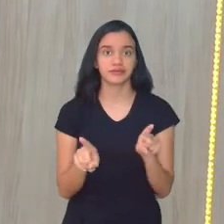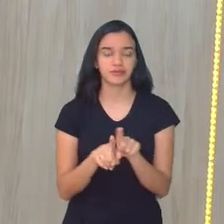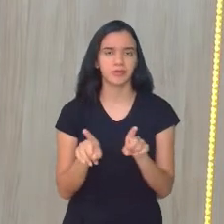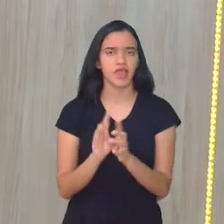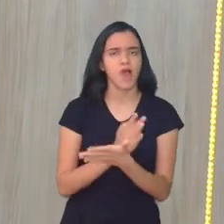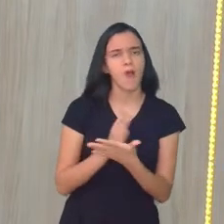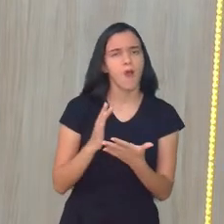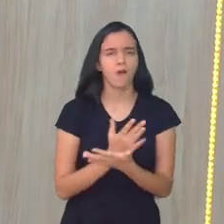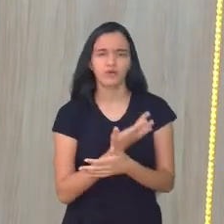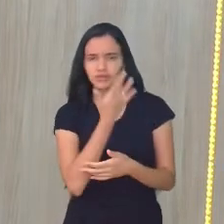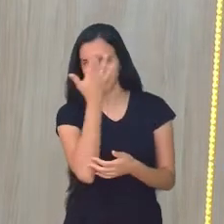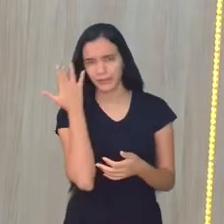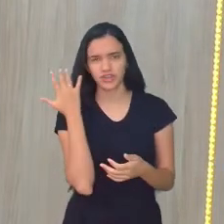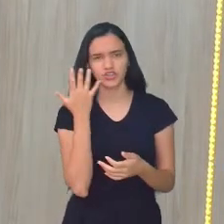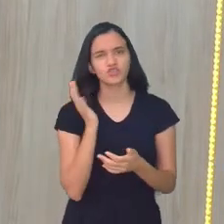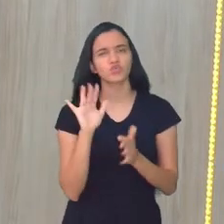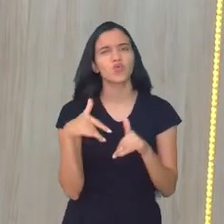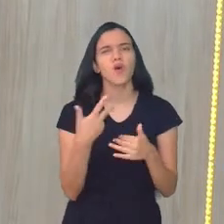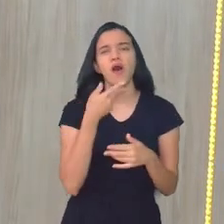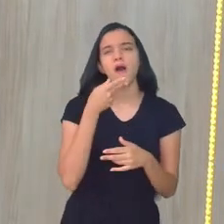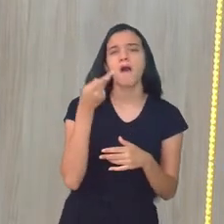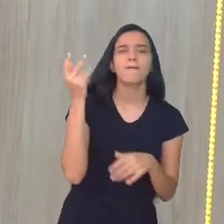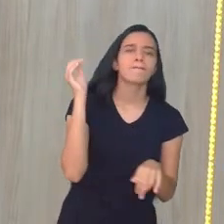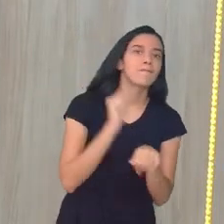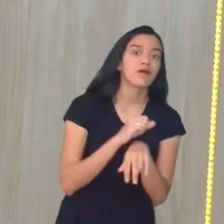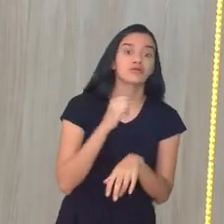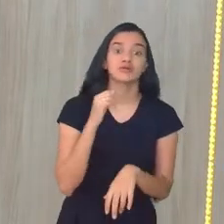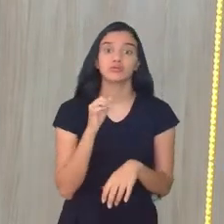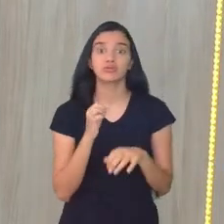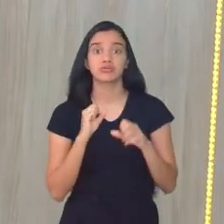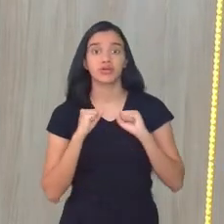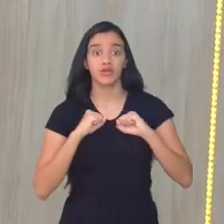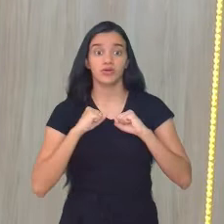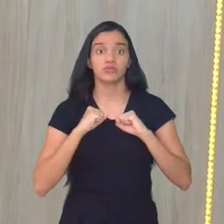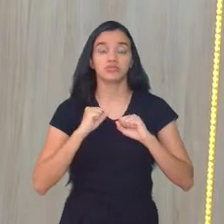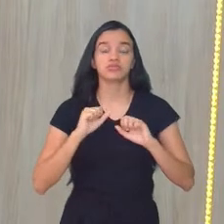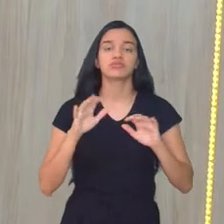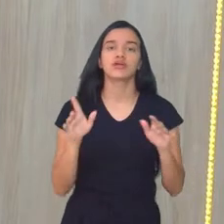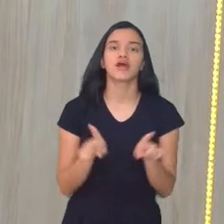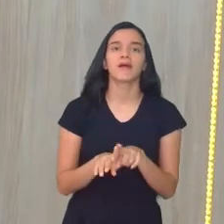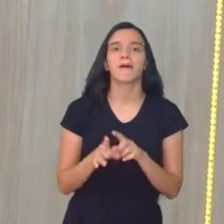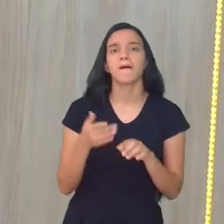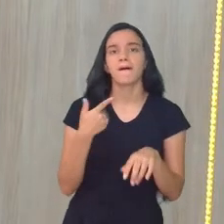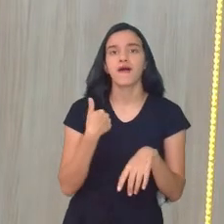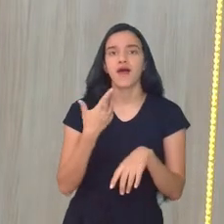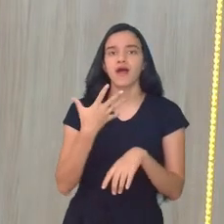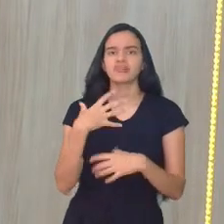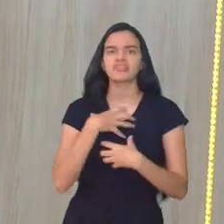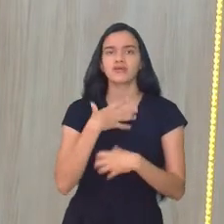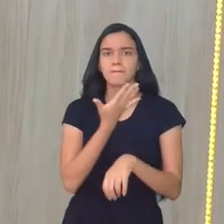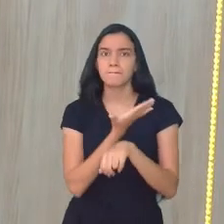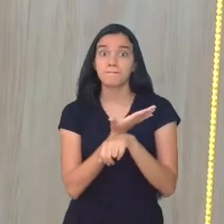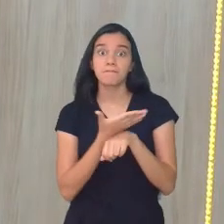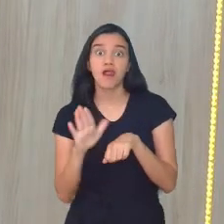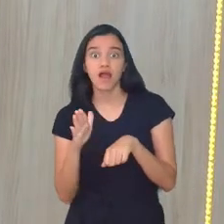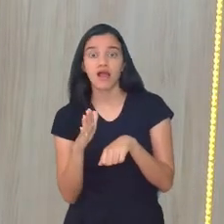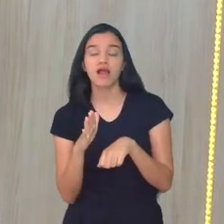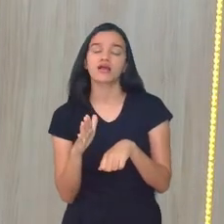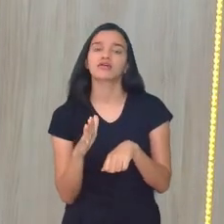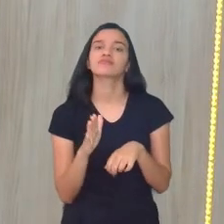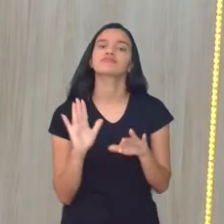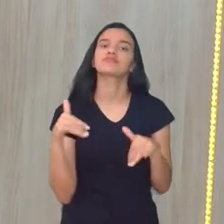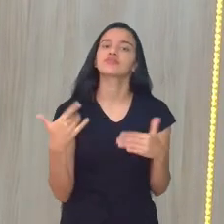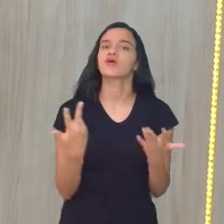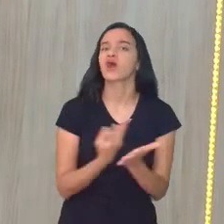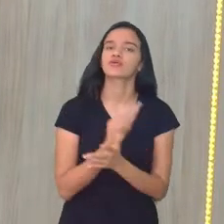algumas pessoas até atropelam a fala, ficam trêmulas, brancas, pálidas. Então aí o que é que acontece? E